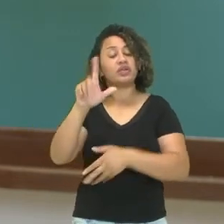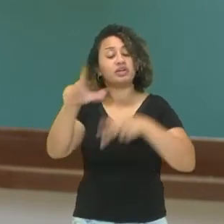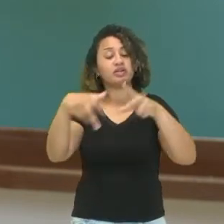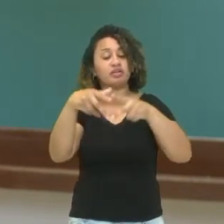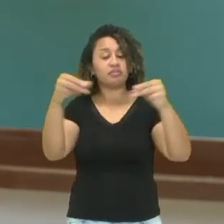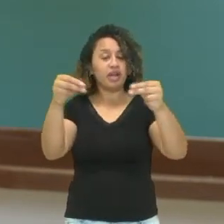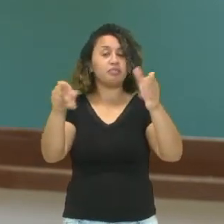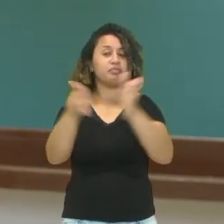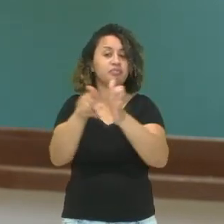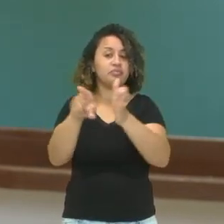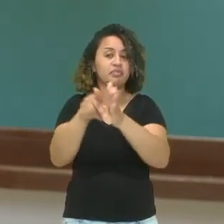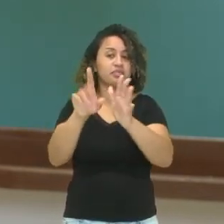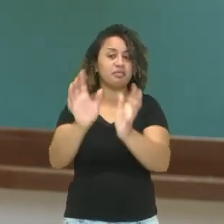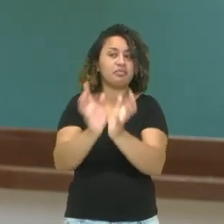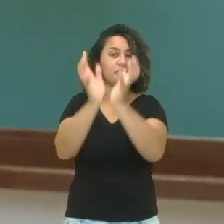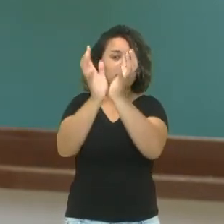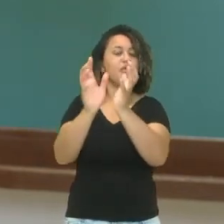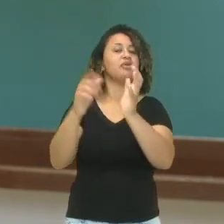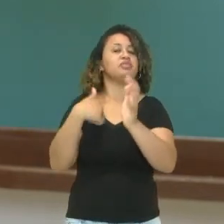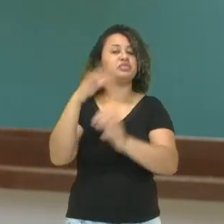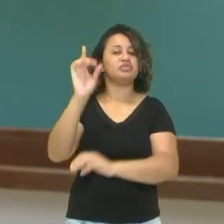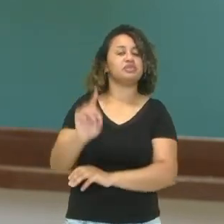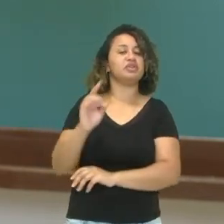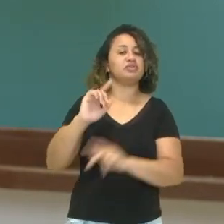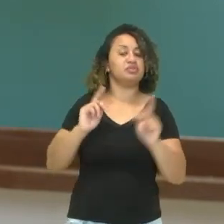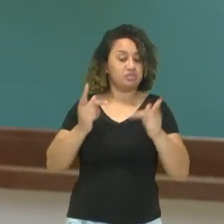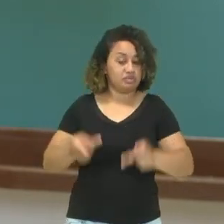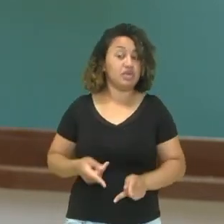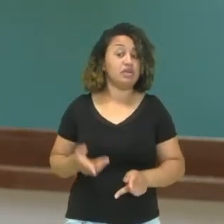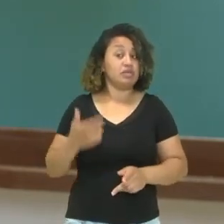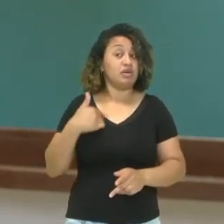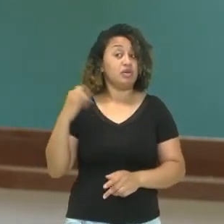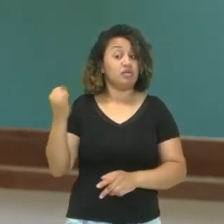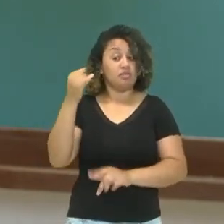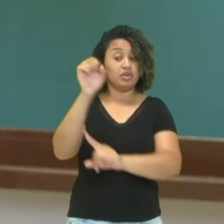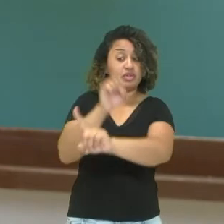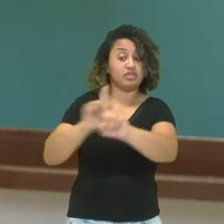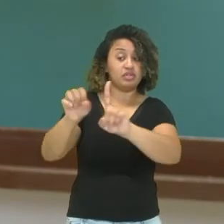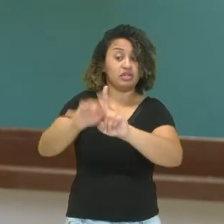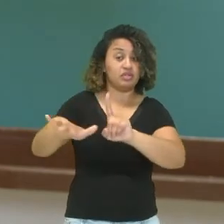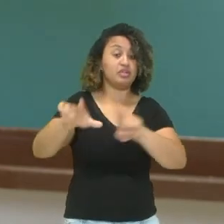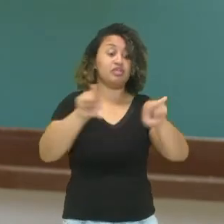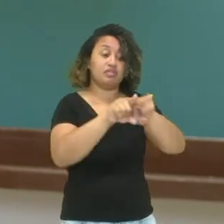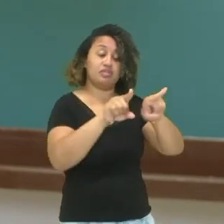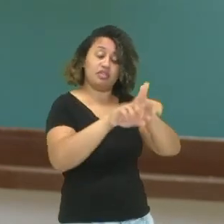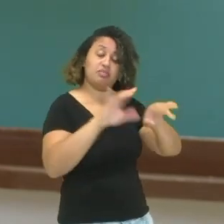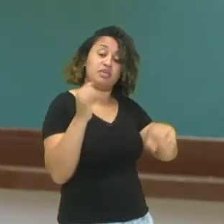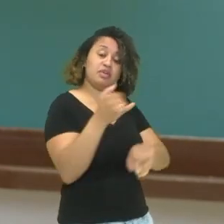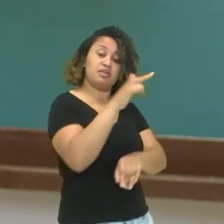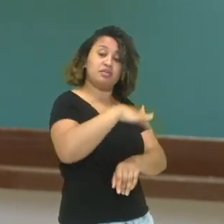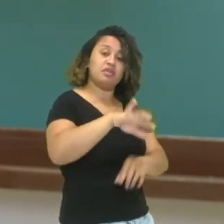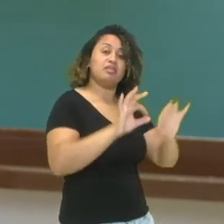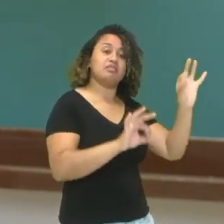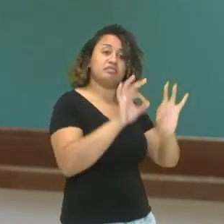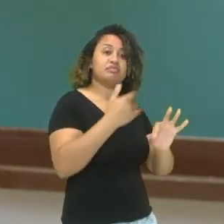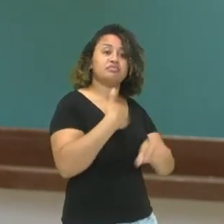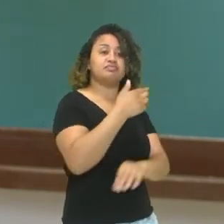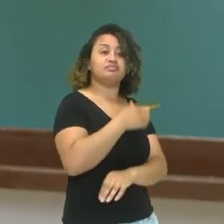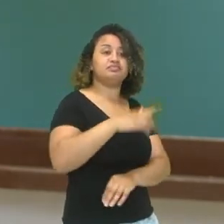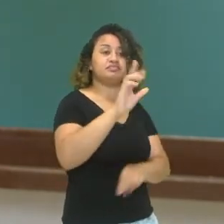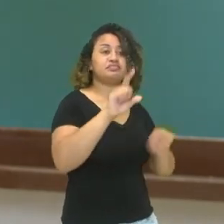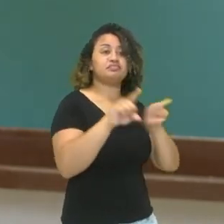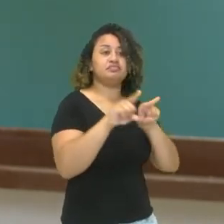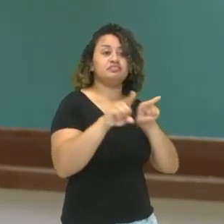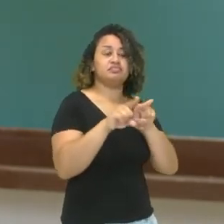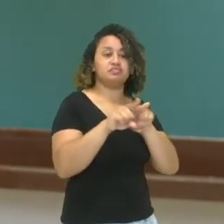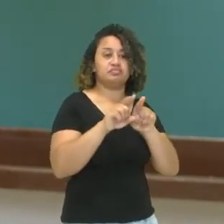humanos, ou seja, destacadas tanto na sociedade como dentro das suas organizações